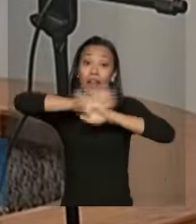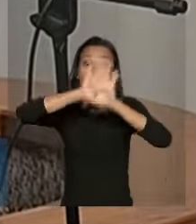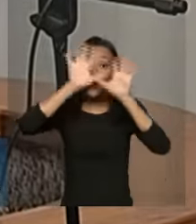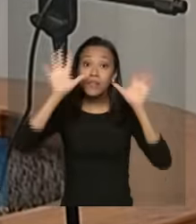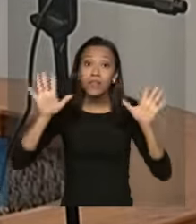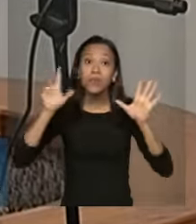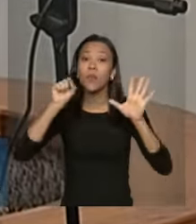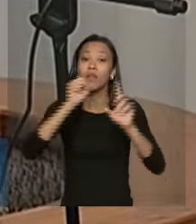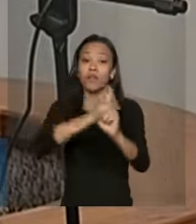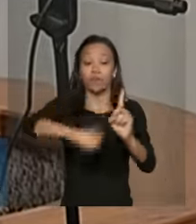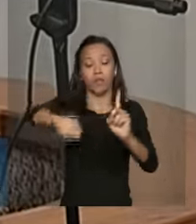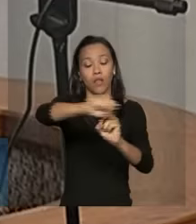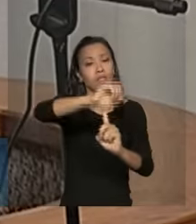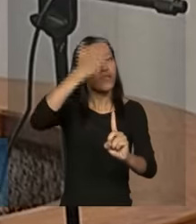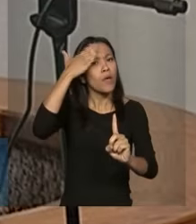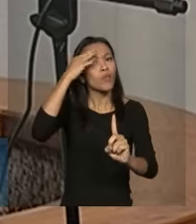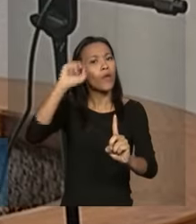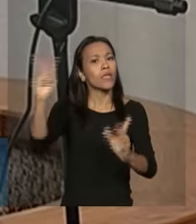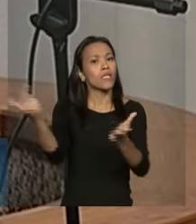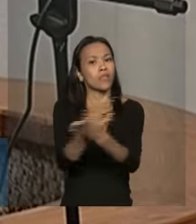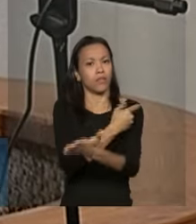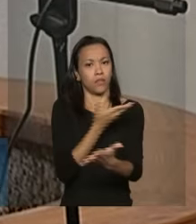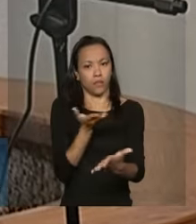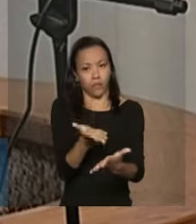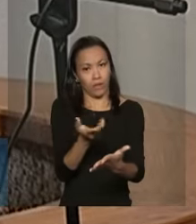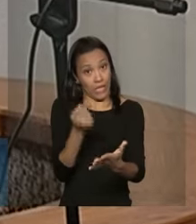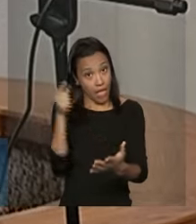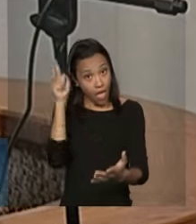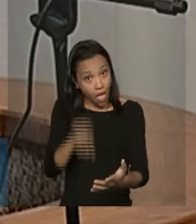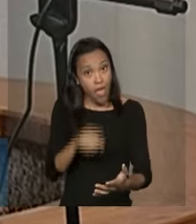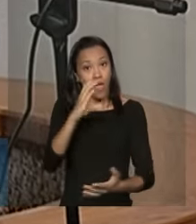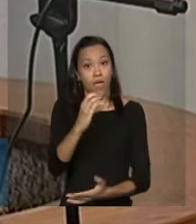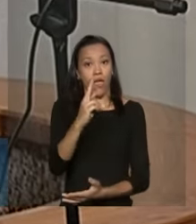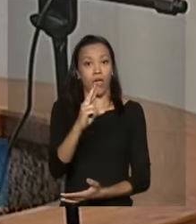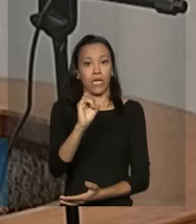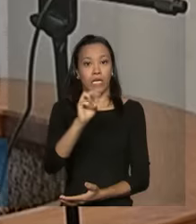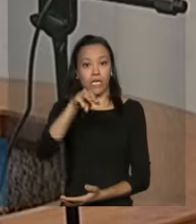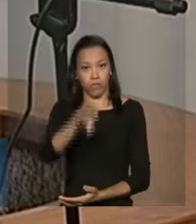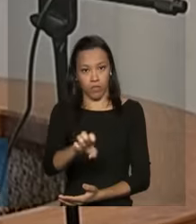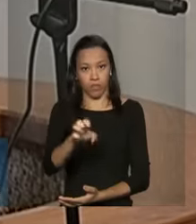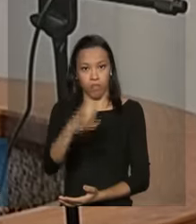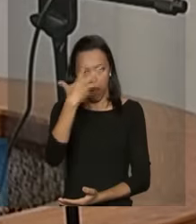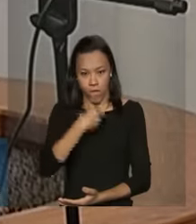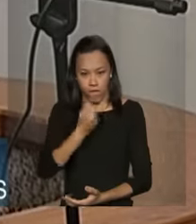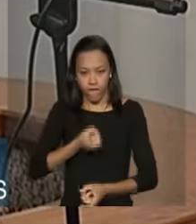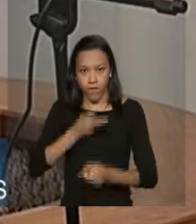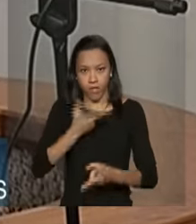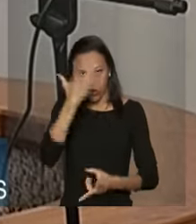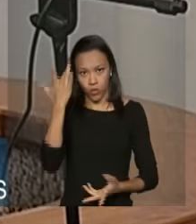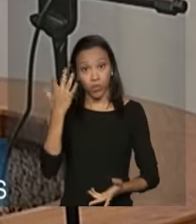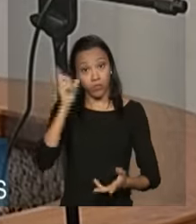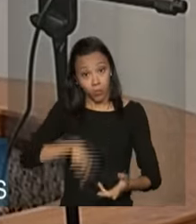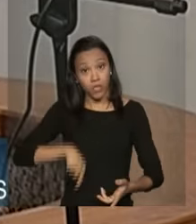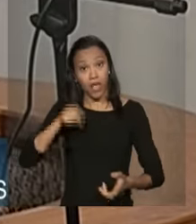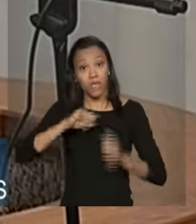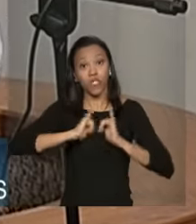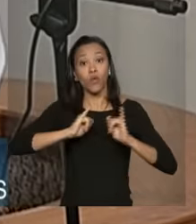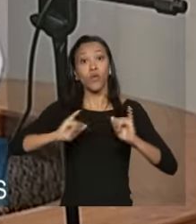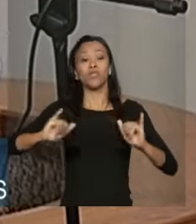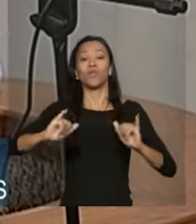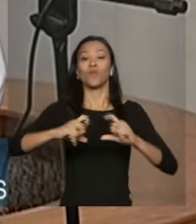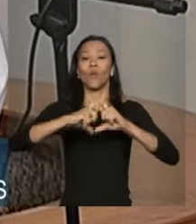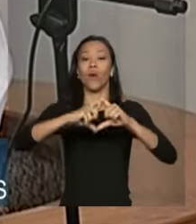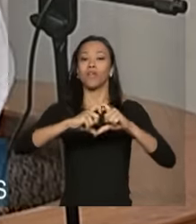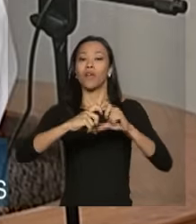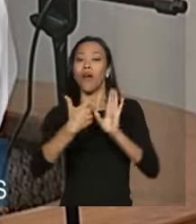sociedade brasileira sobre esse esse crime portanto essa campanha do coração azul e hoje que essa